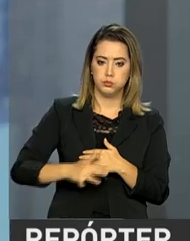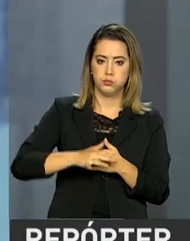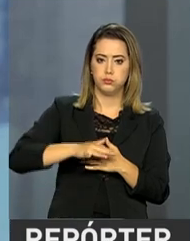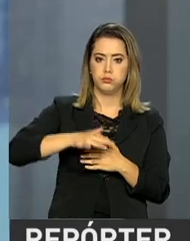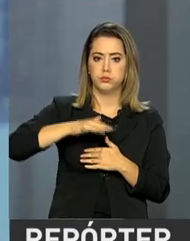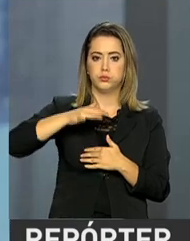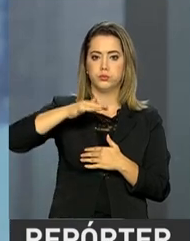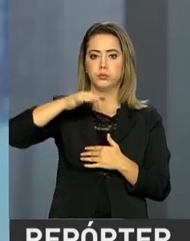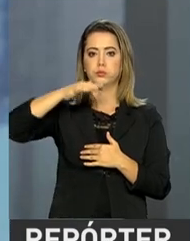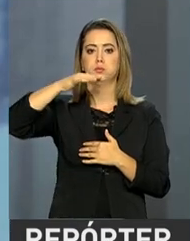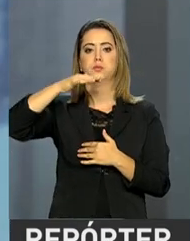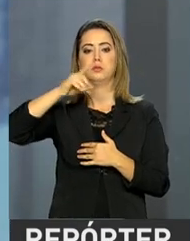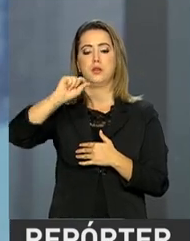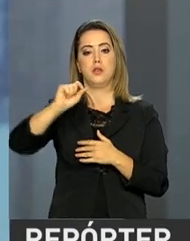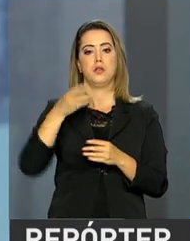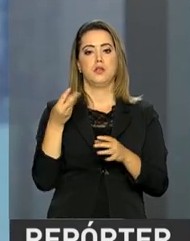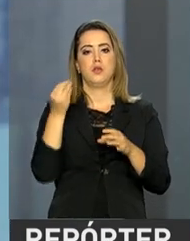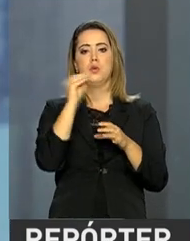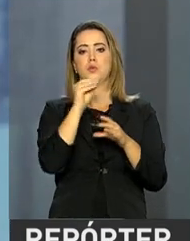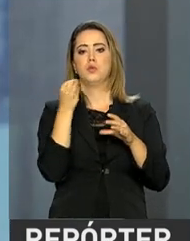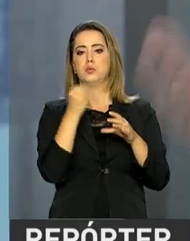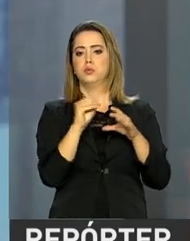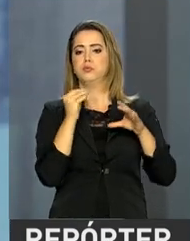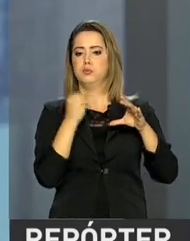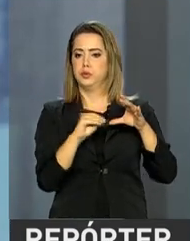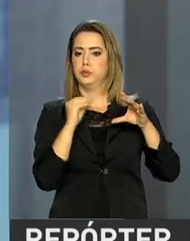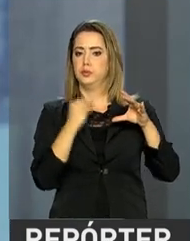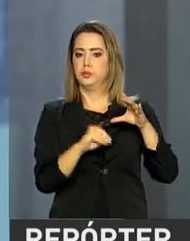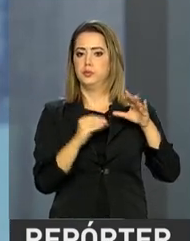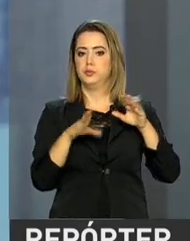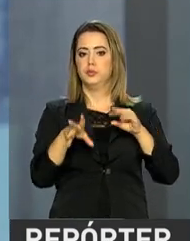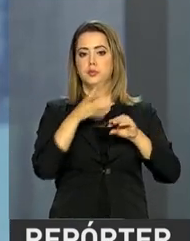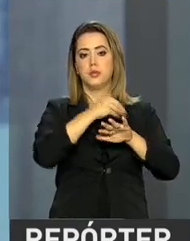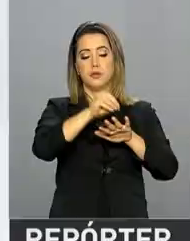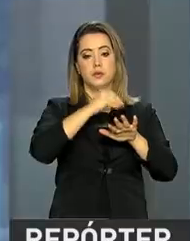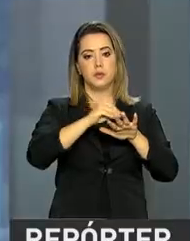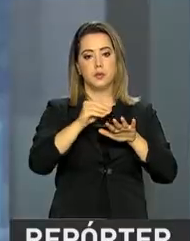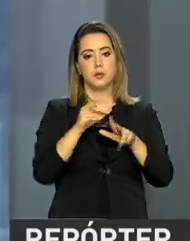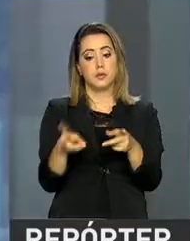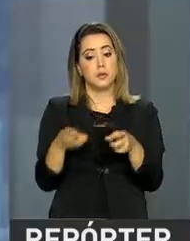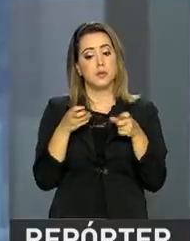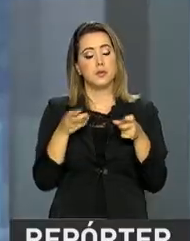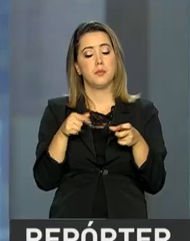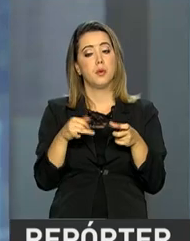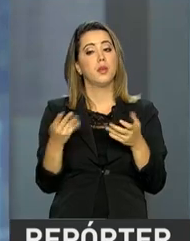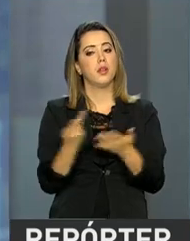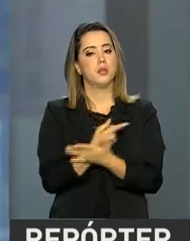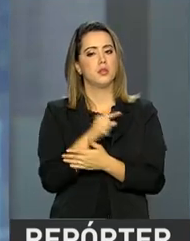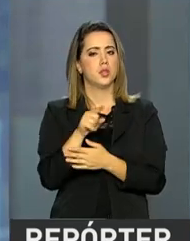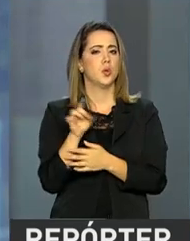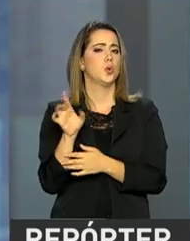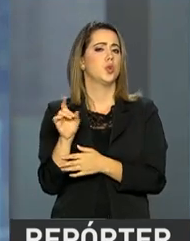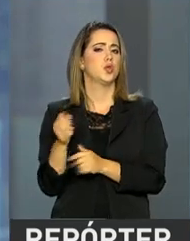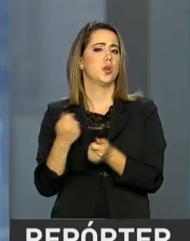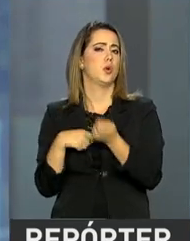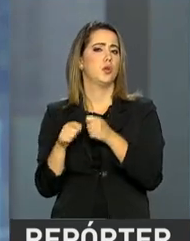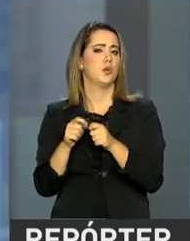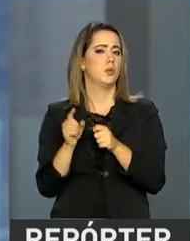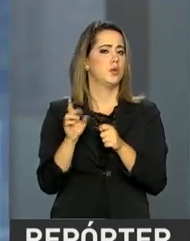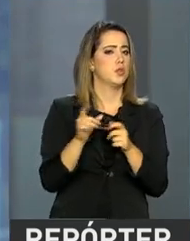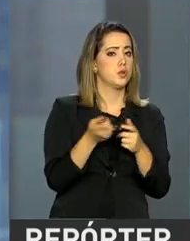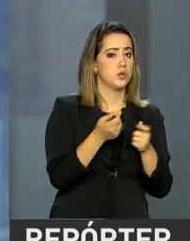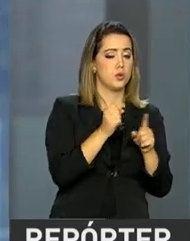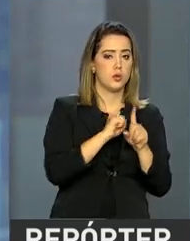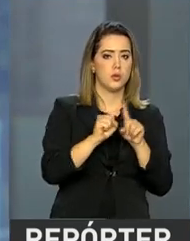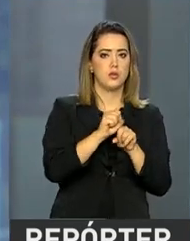integrados dentro do sistema vão permitir exatamente uma previsão como essa na sua questão econômica não é só a questão social é